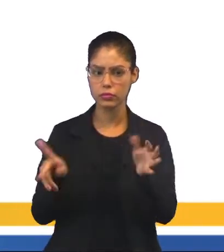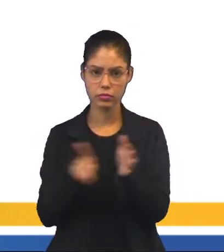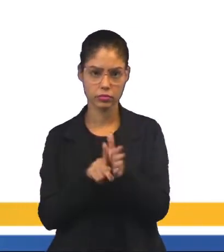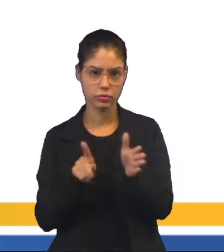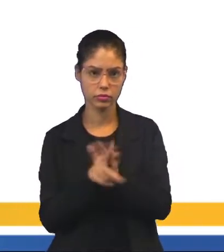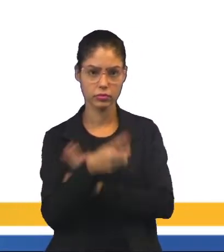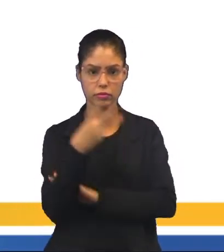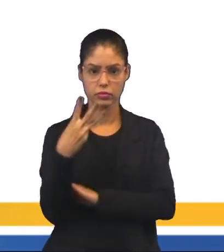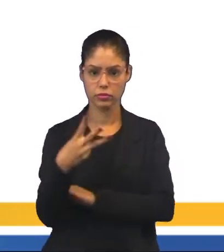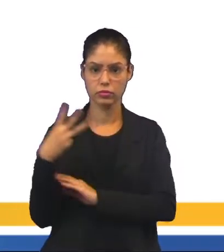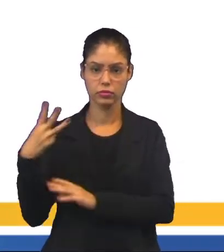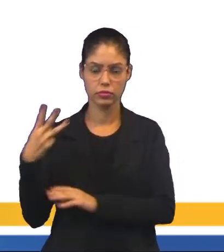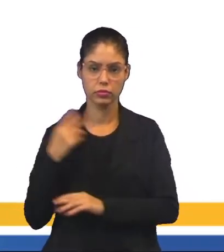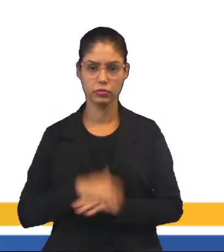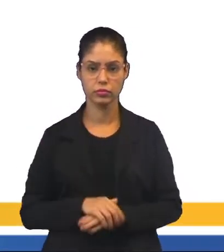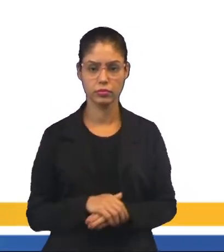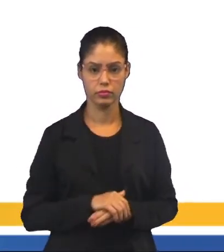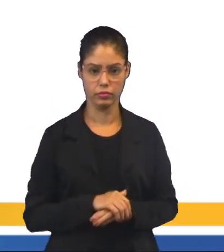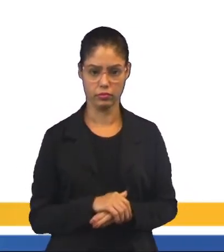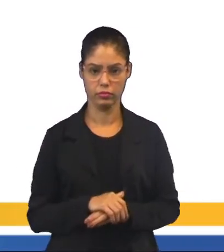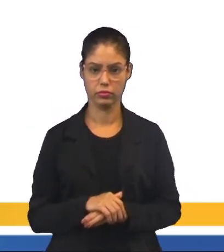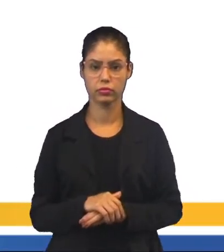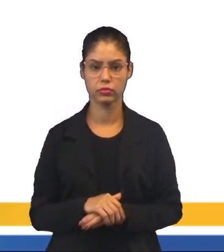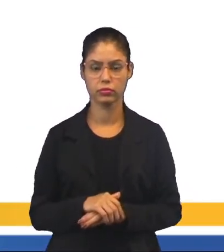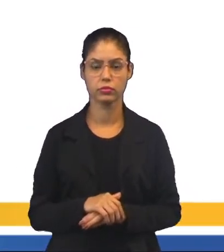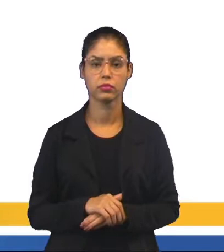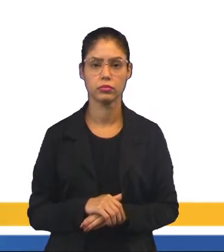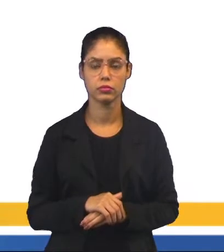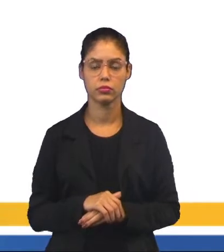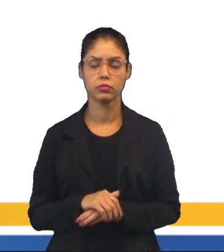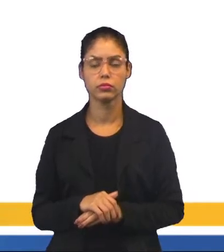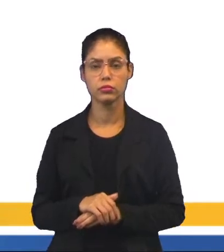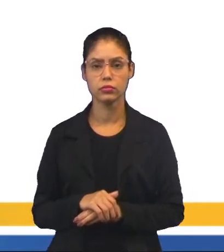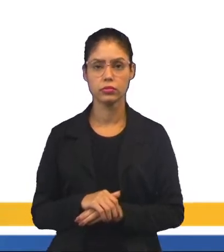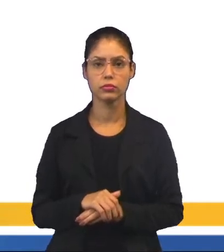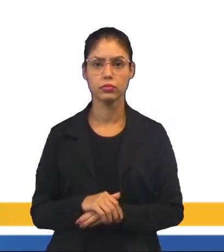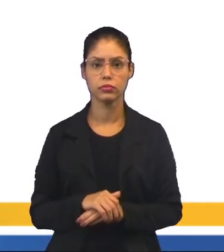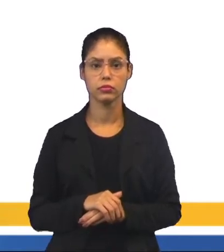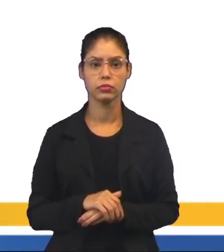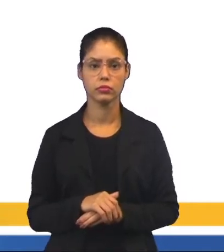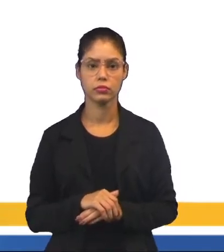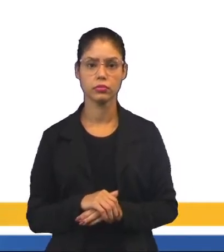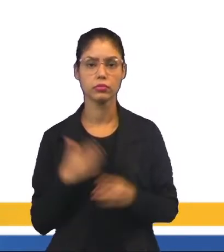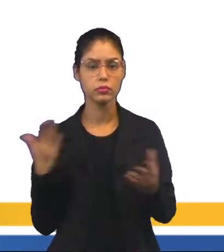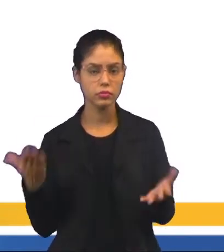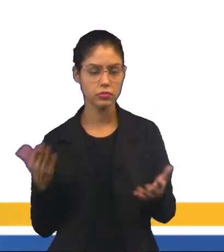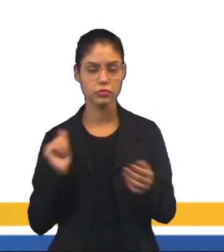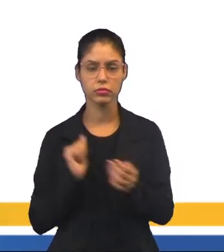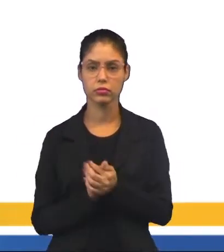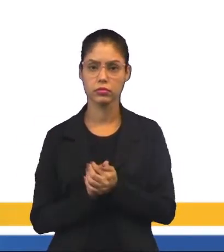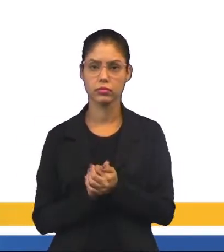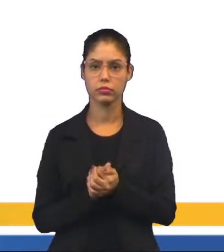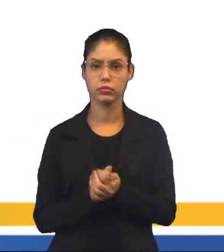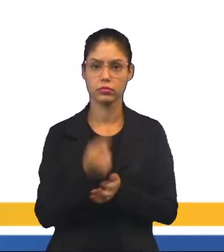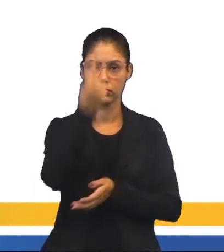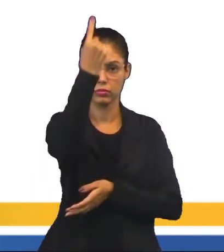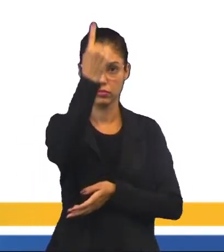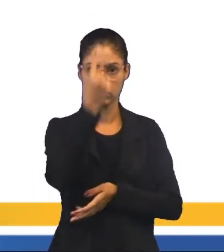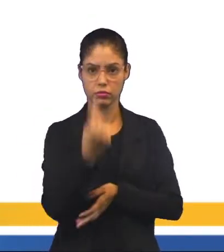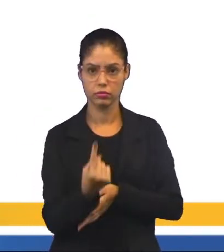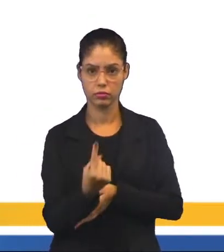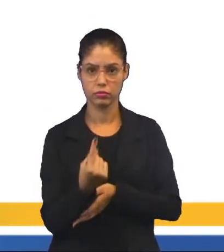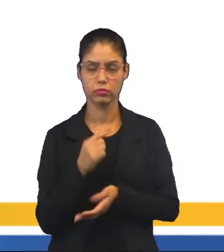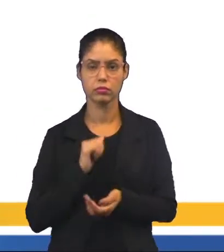determinante 3 por 3, tá? Ele vai ficar um quadrado, aquela parte quadrática. Então, vou colocar o número